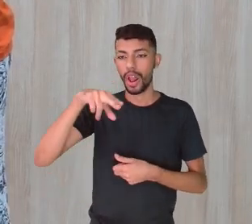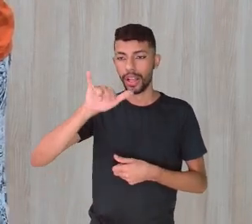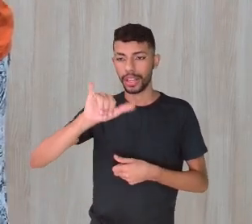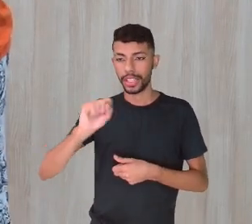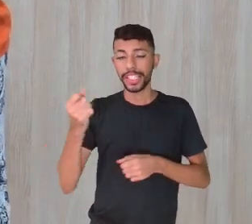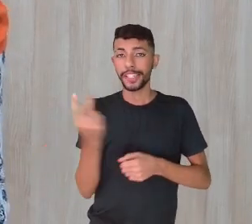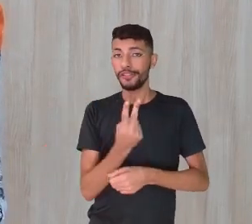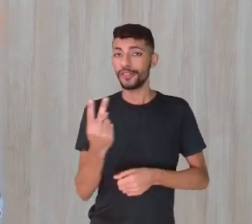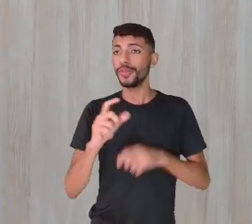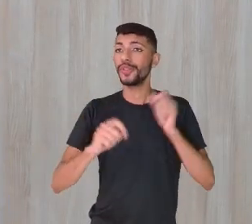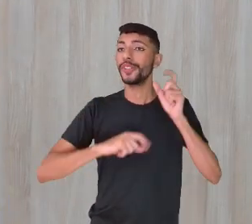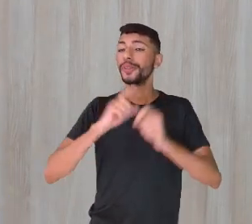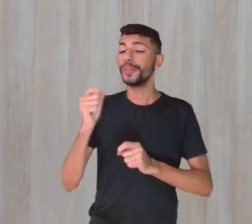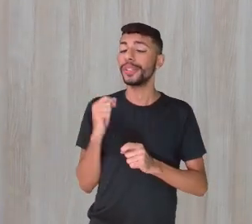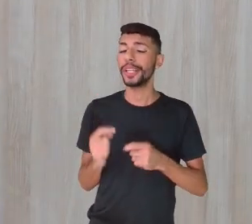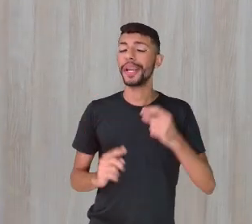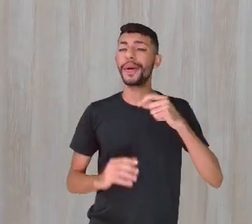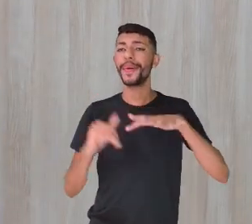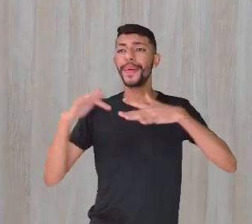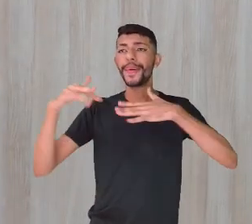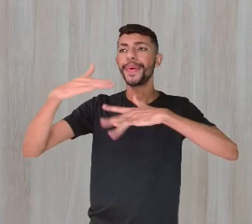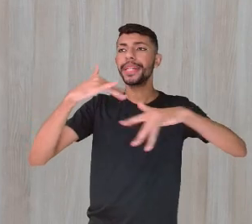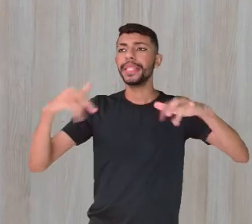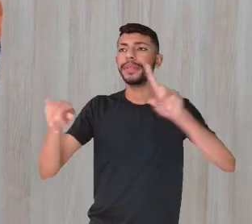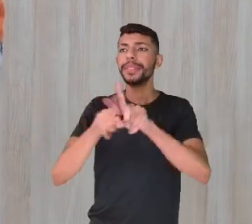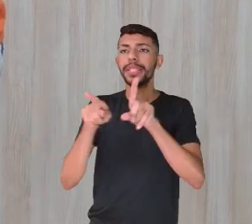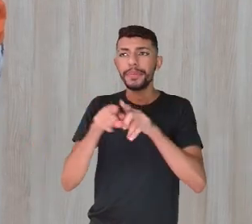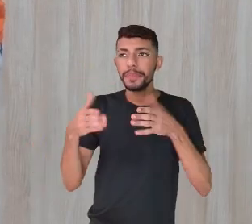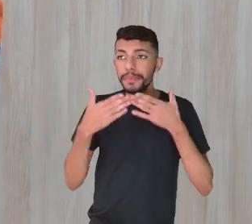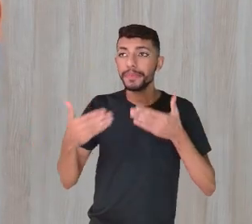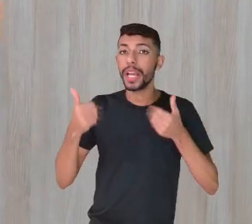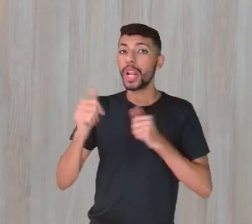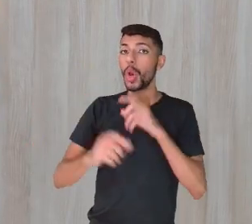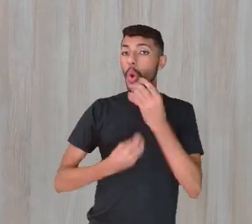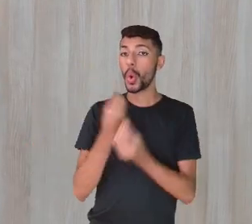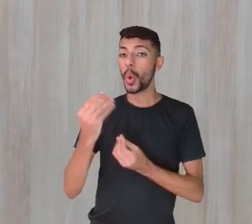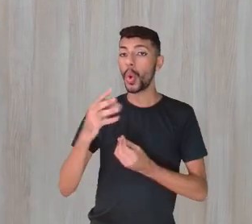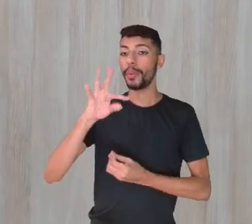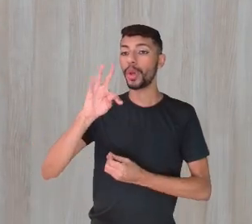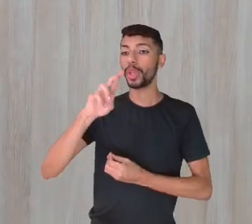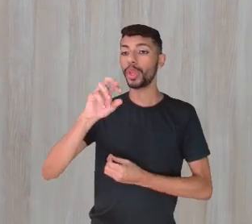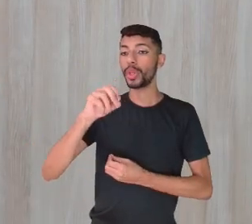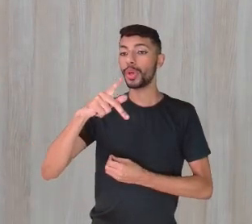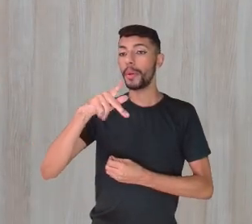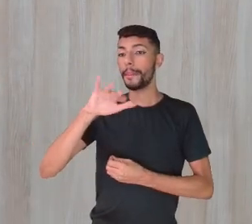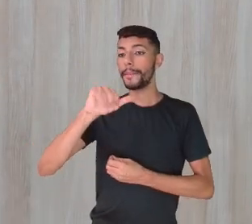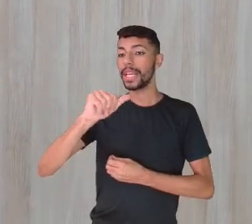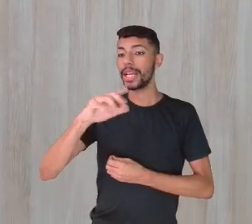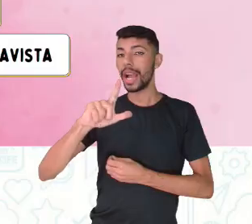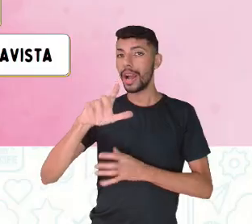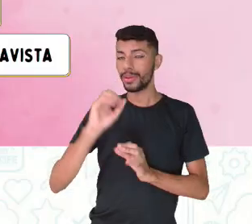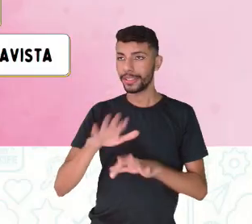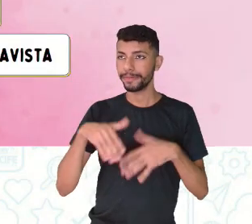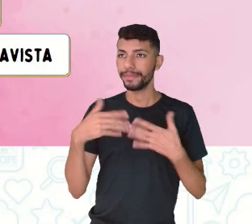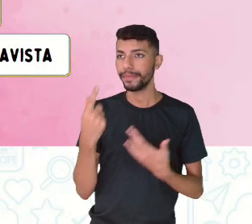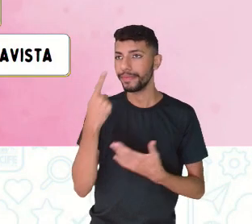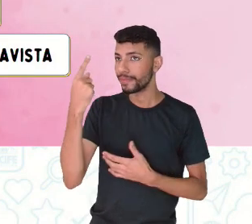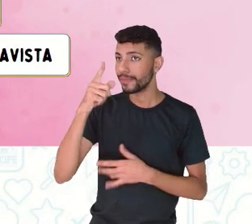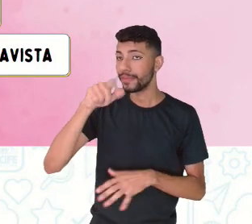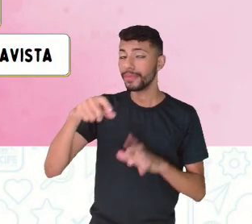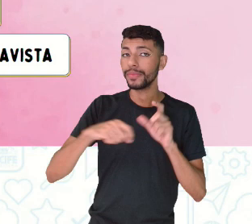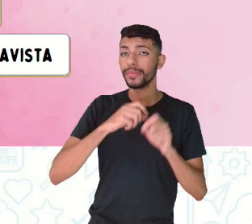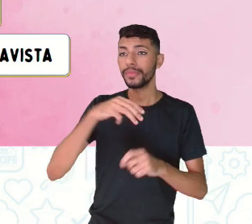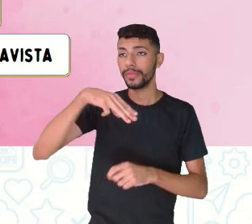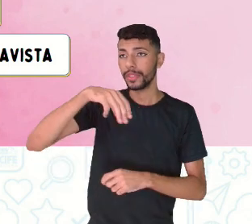clima era mais favorável, né? O clima era tropical. Então, vejam aí, olha, a monocultura, né, que é uma